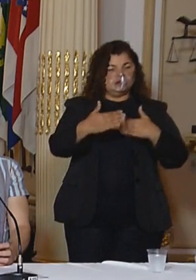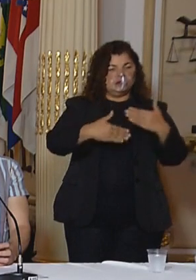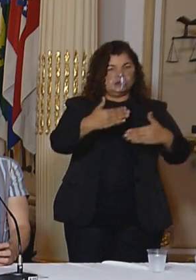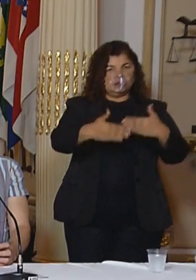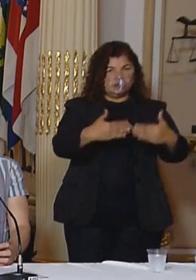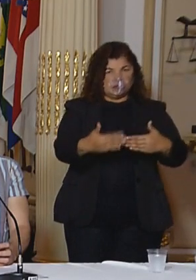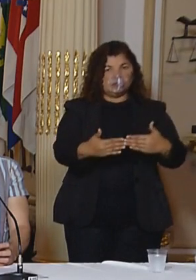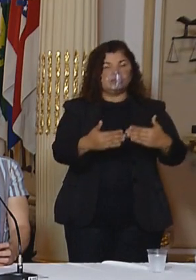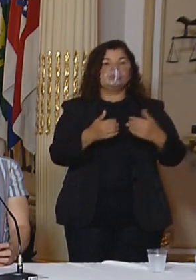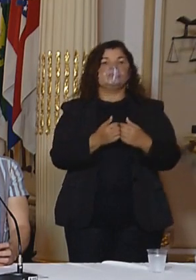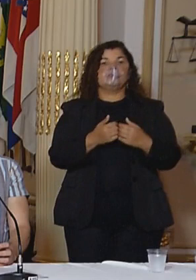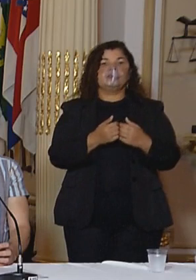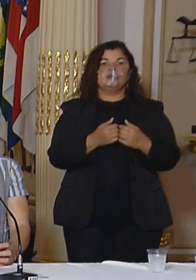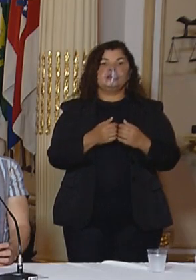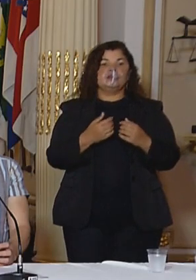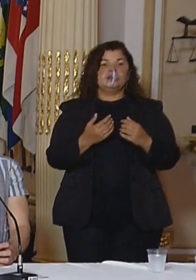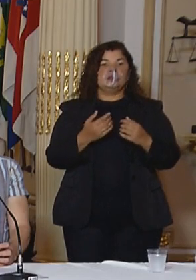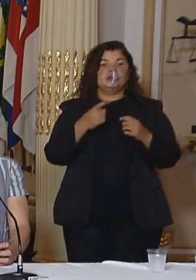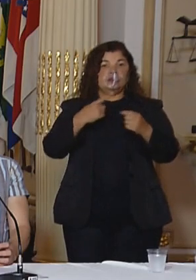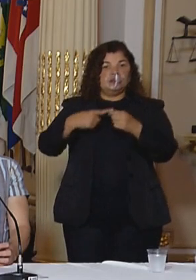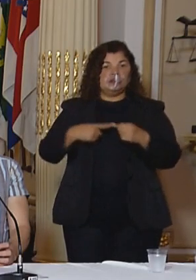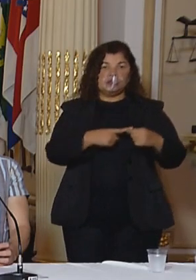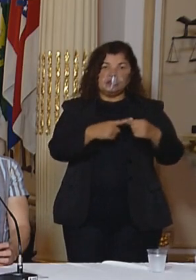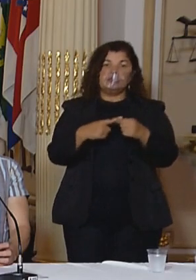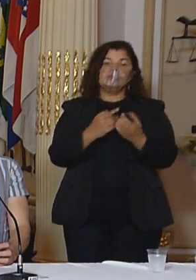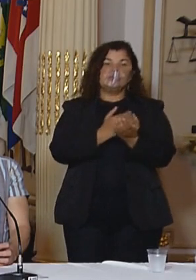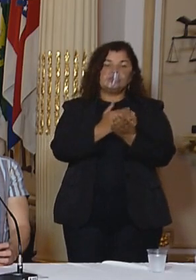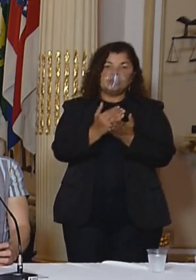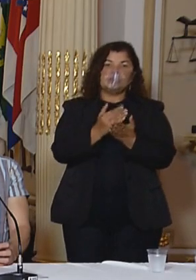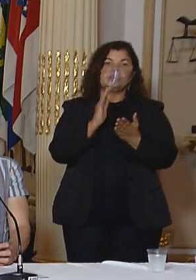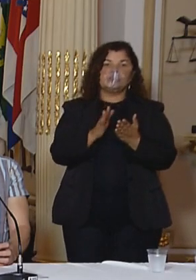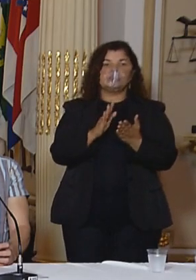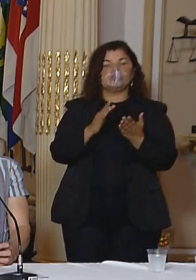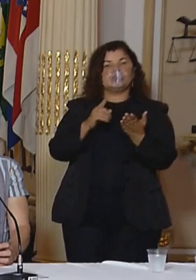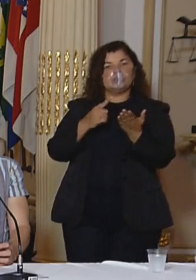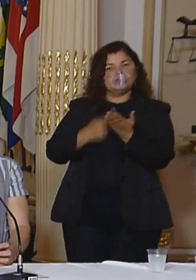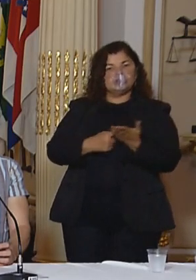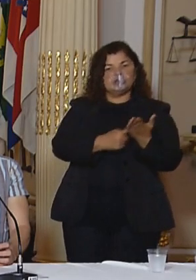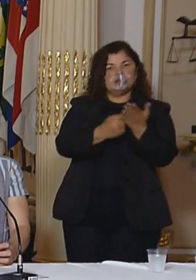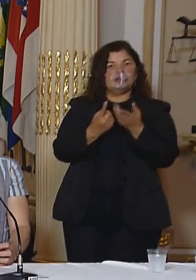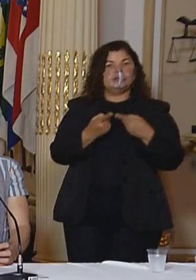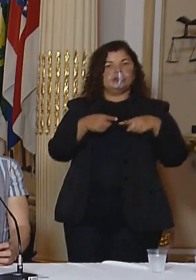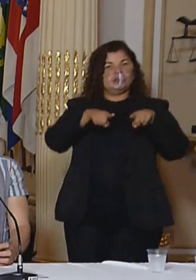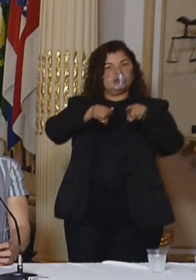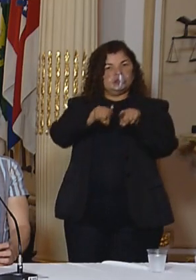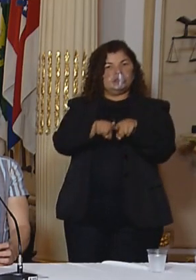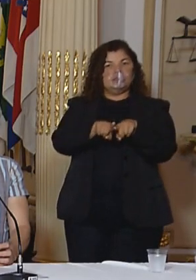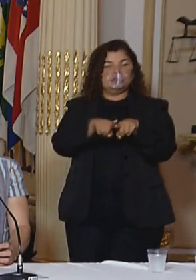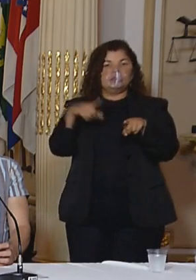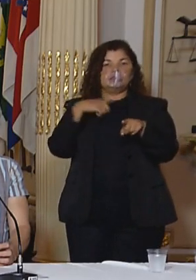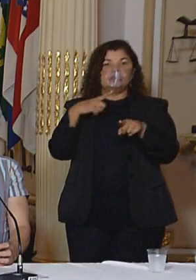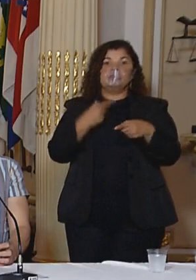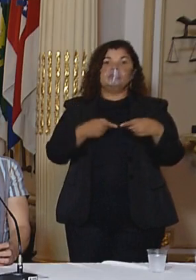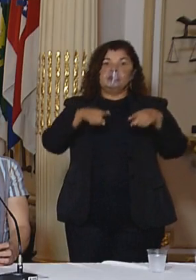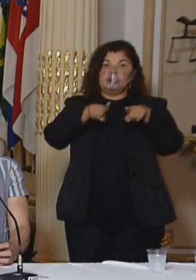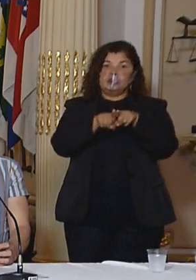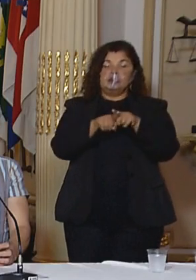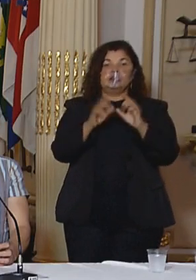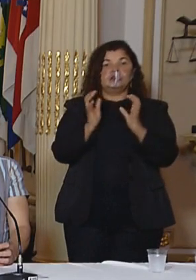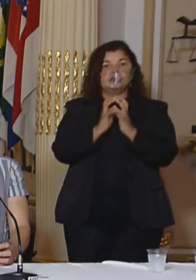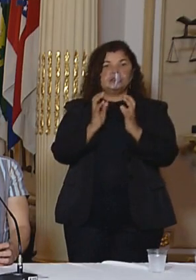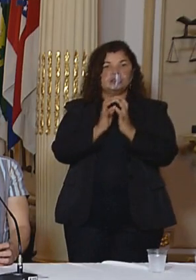sentido. Recentemente, os municípios começaram a se articular para fazer parcerias. Então, temos uma parceria importante do